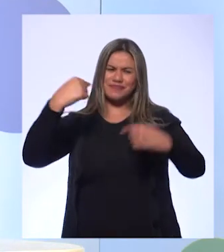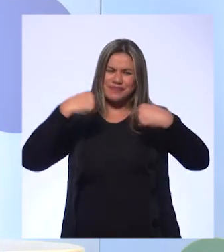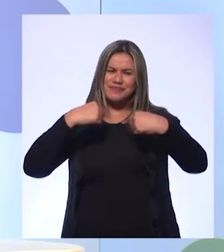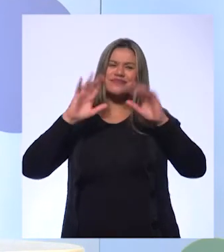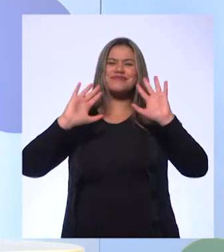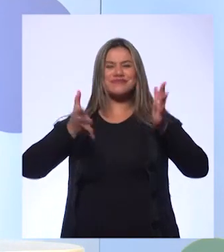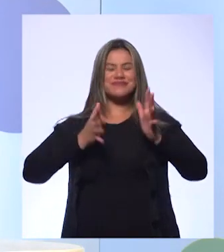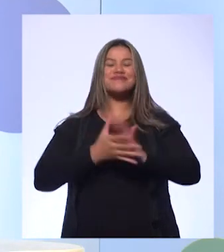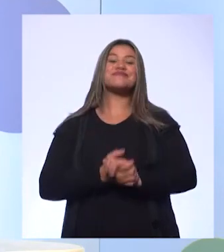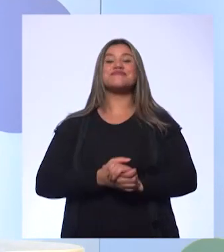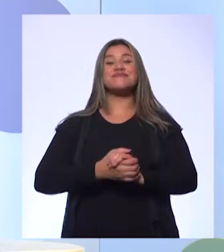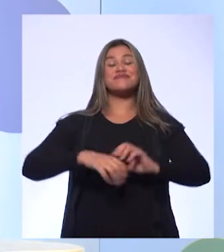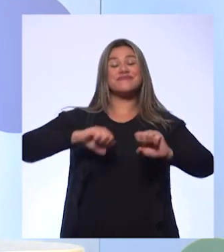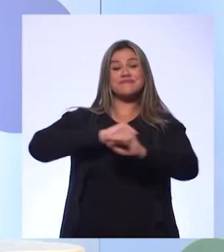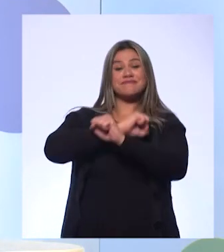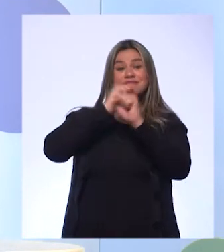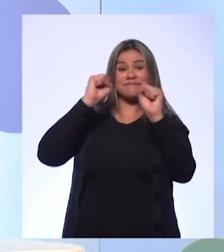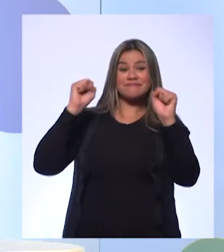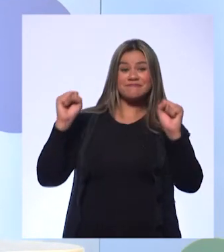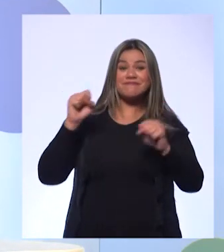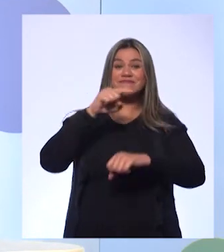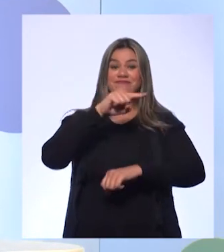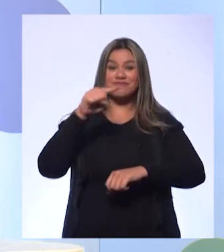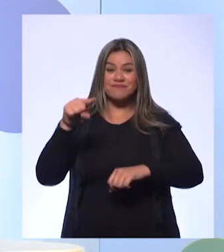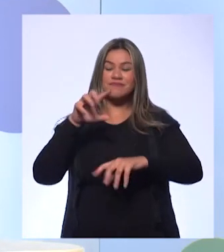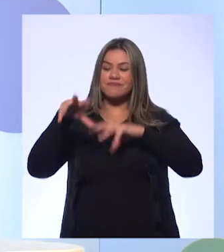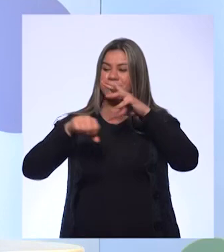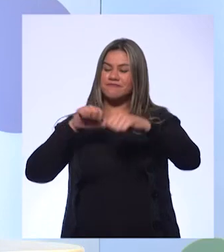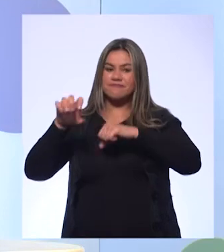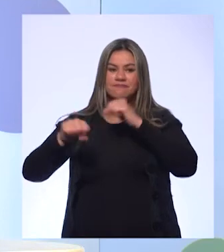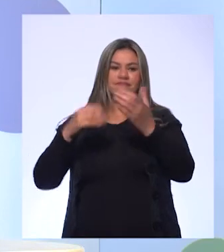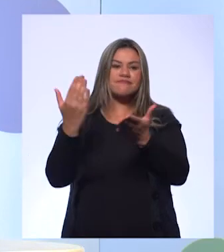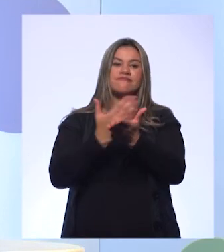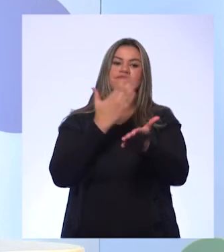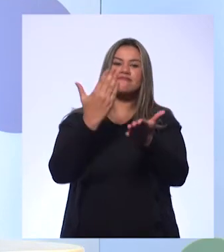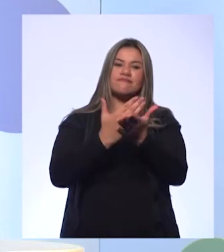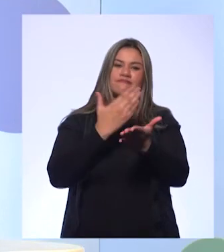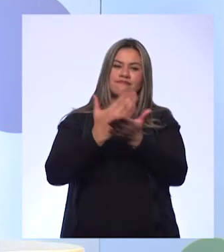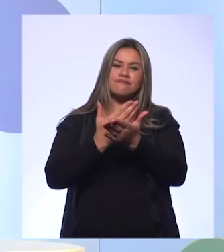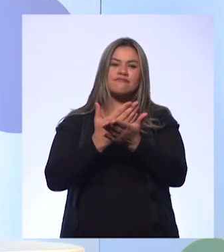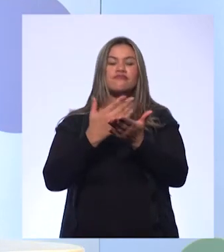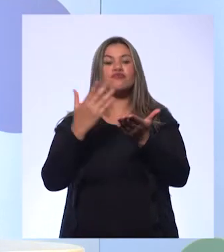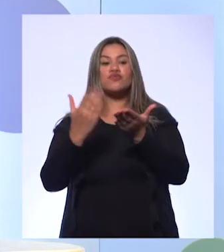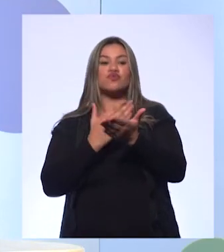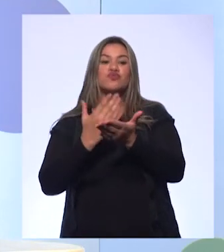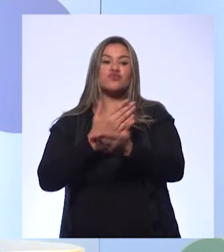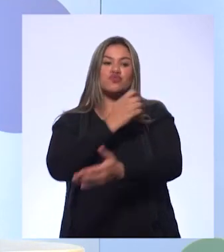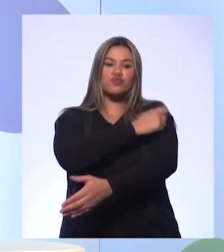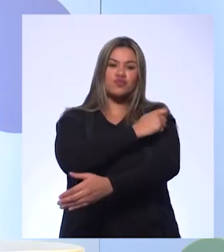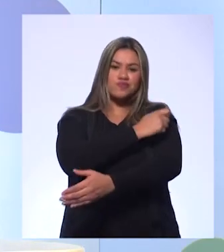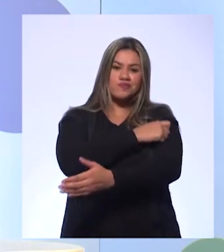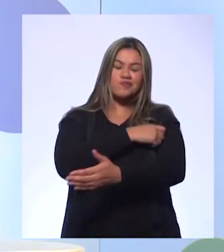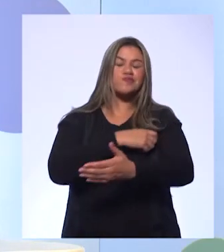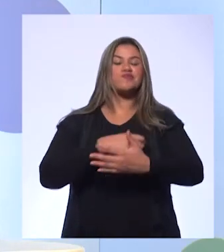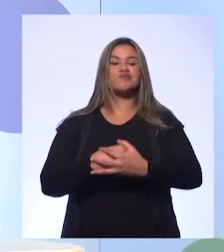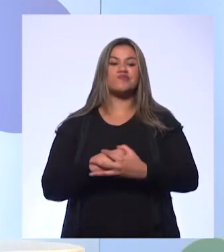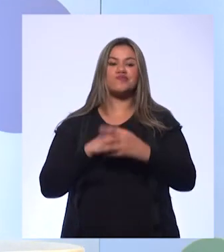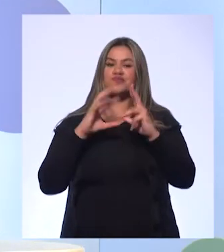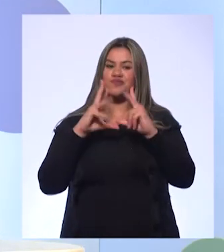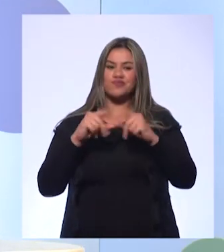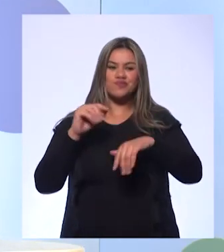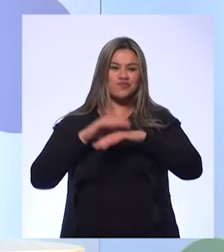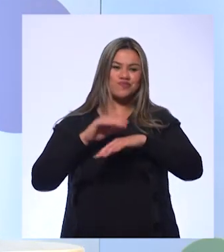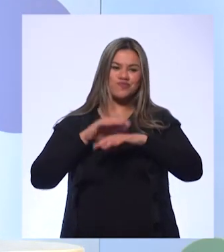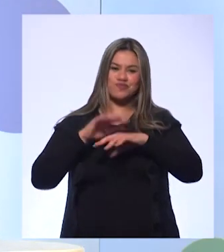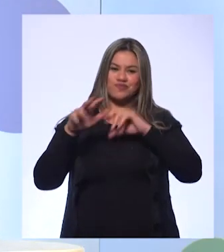oitavo ano se prepare aí com o material de vocês o caderno apostila livro didático se você